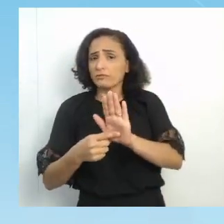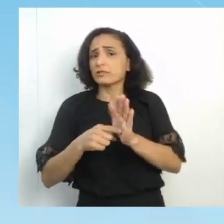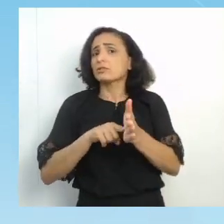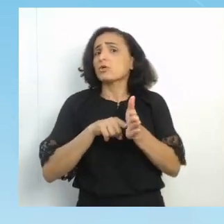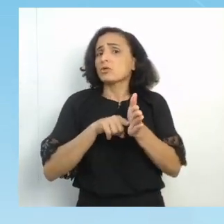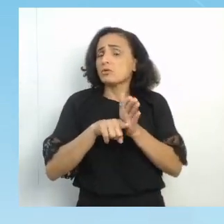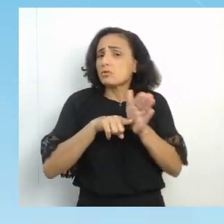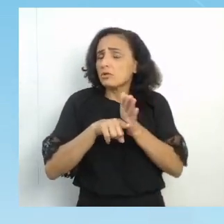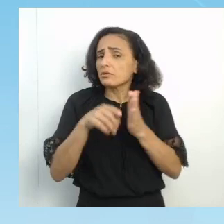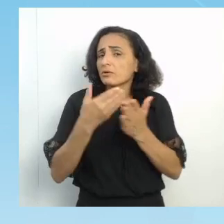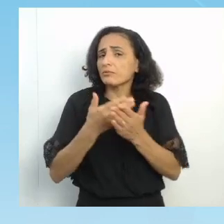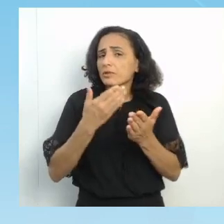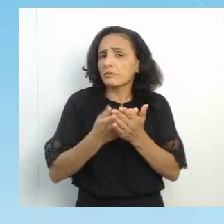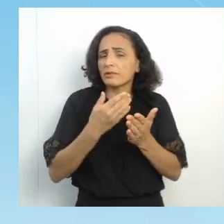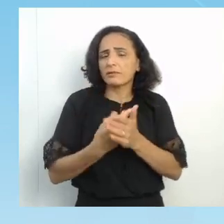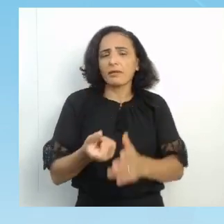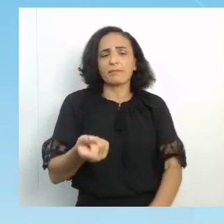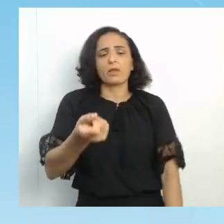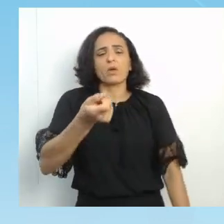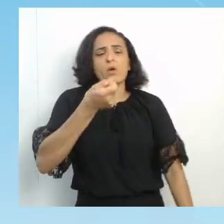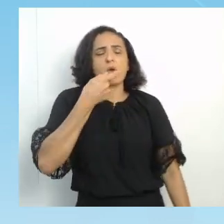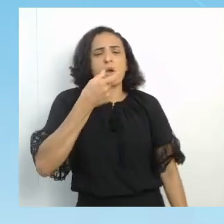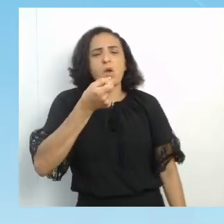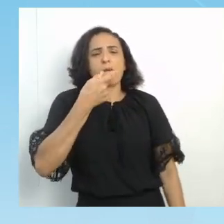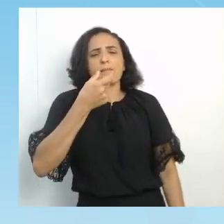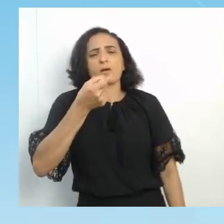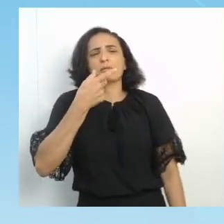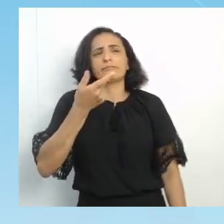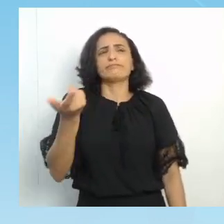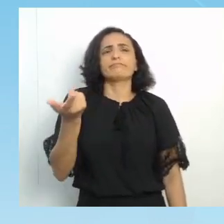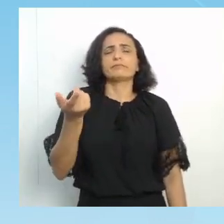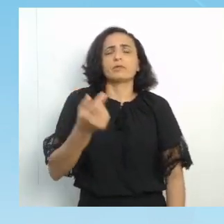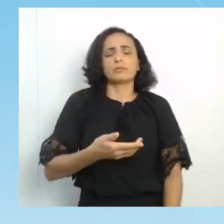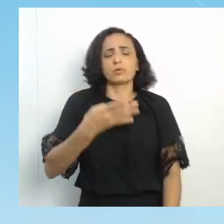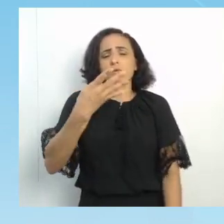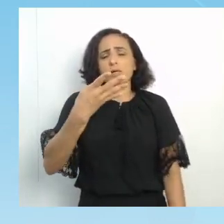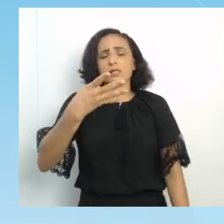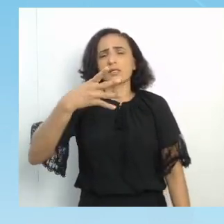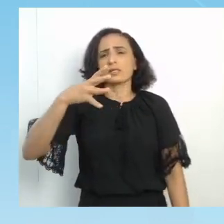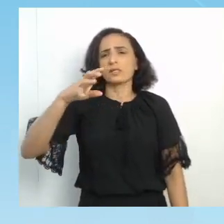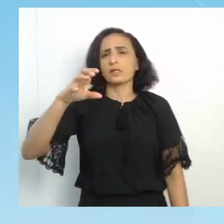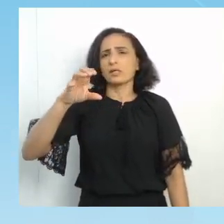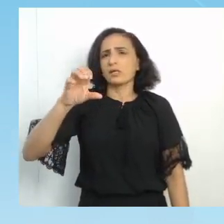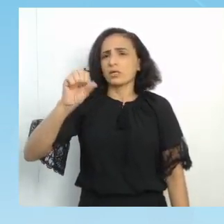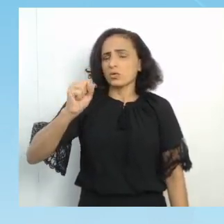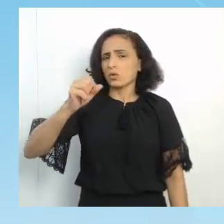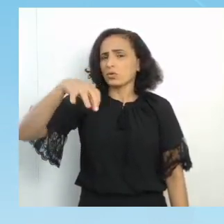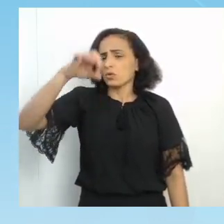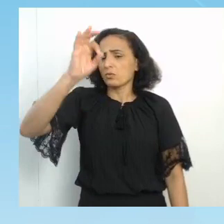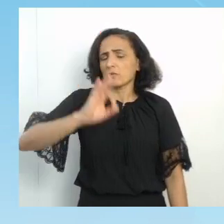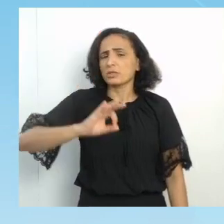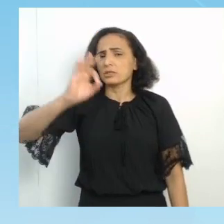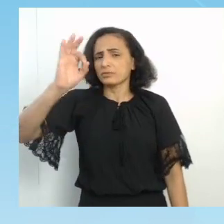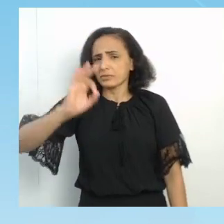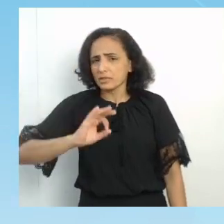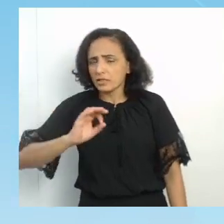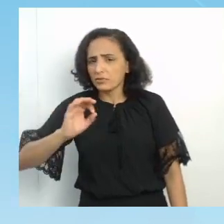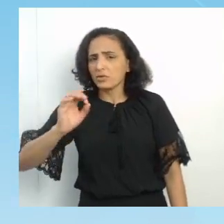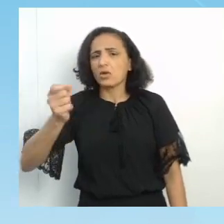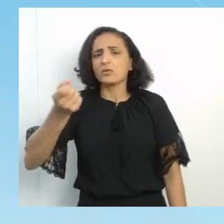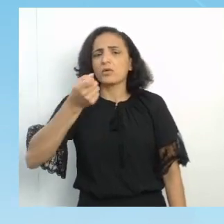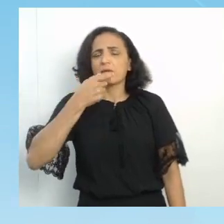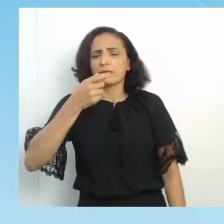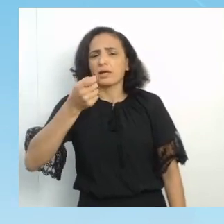os analgésicos, a gente tem 48%, os anti-inflamatórios, que corresponde